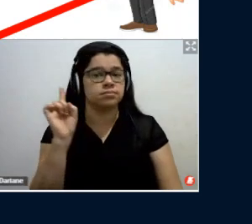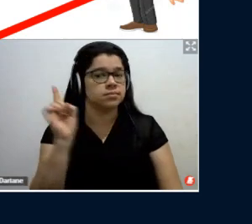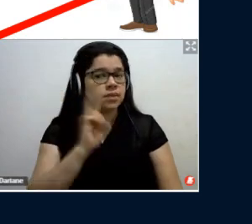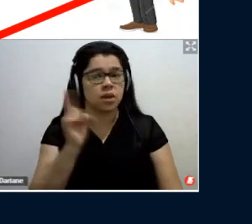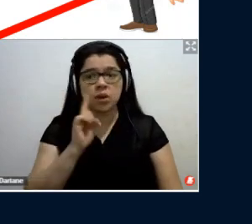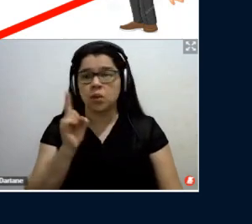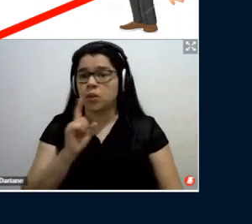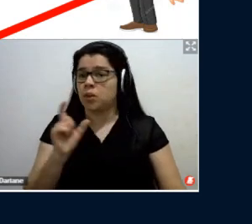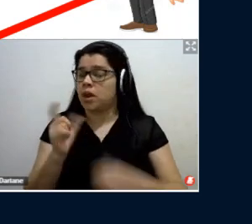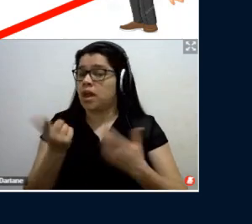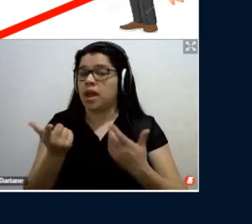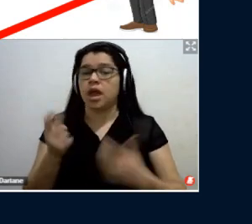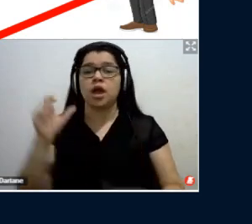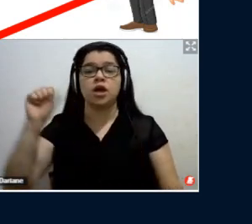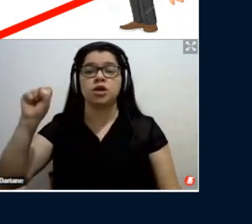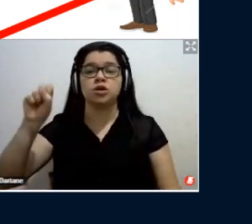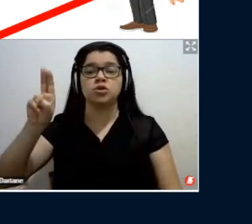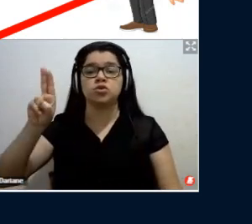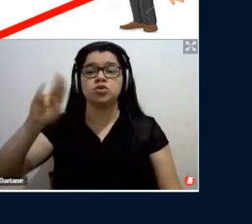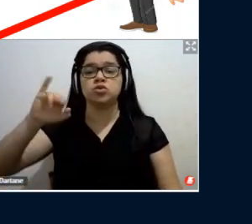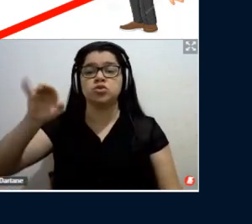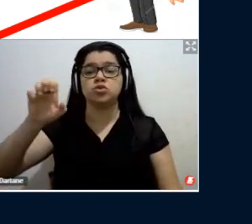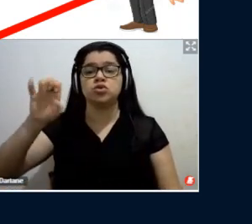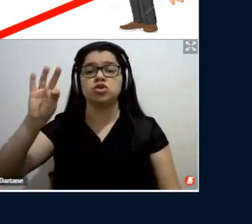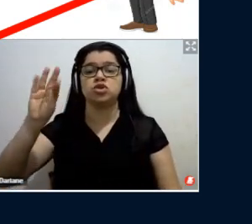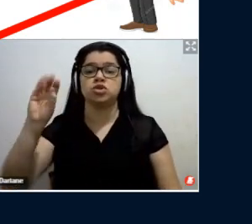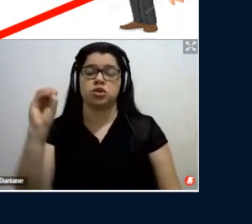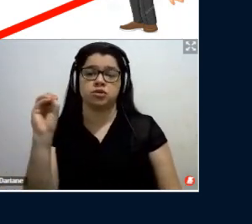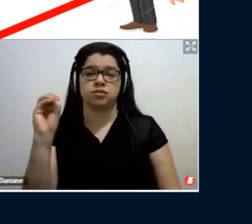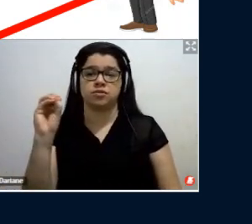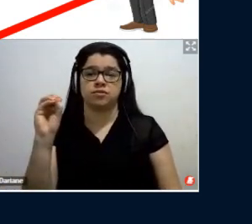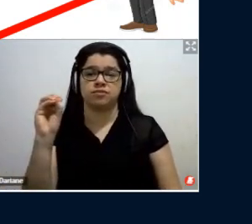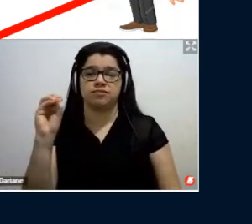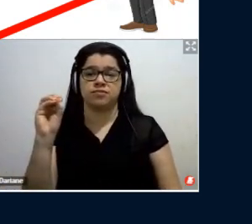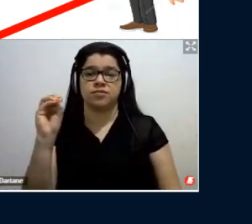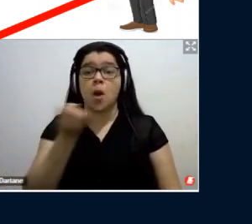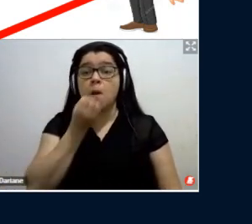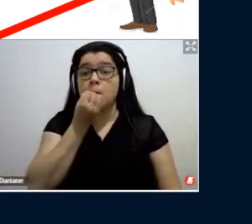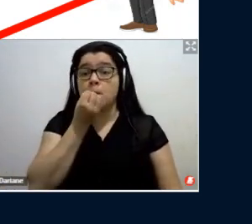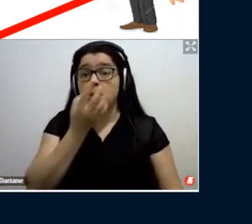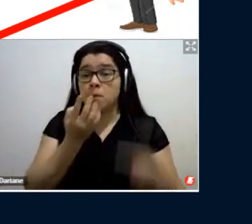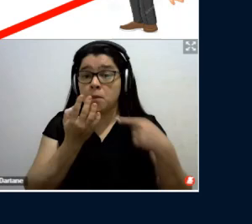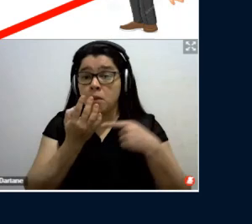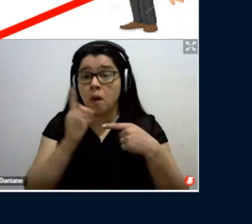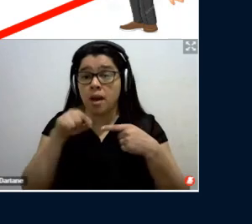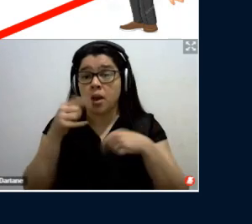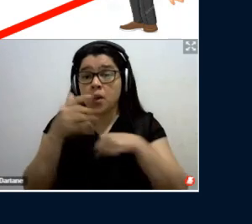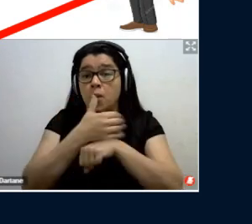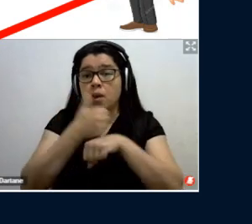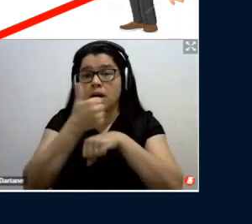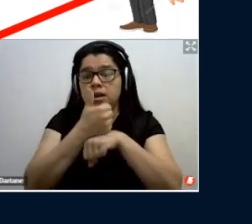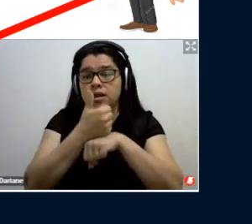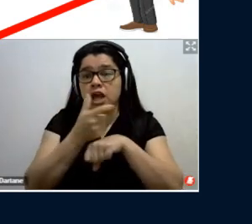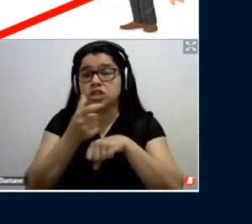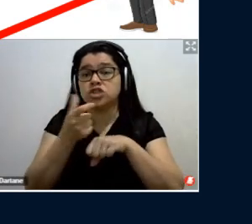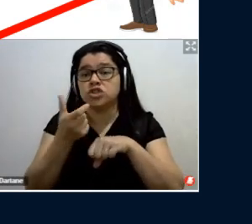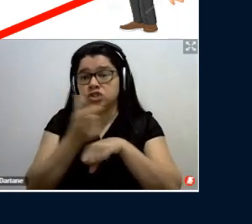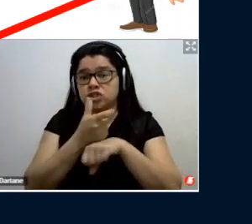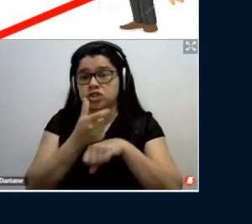Bom é um adjetivo que dá qualidade para o sujeito que é rapaz,